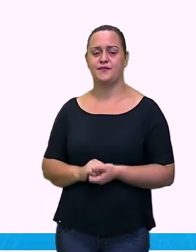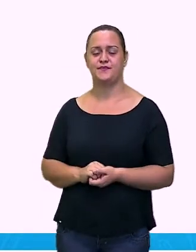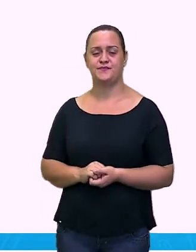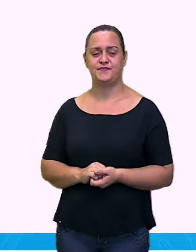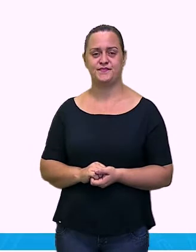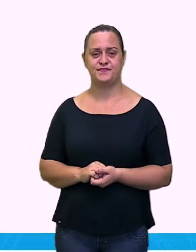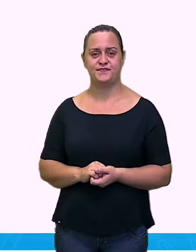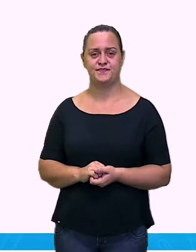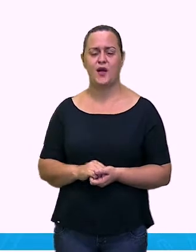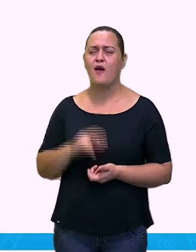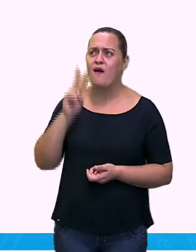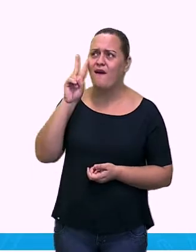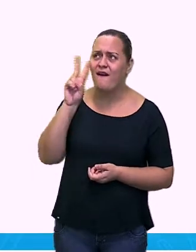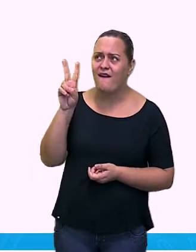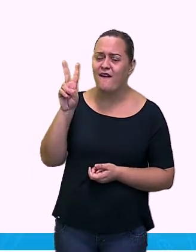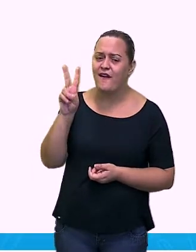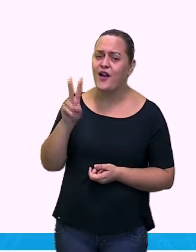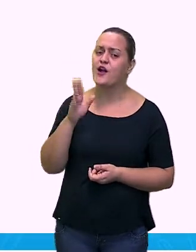eu reparte